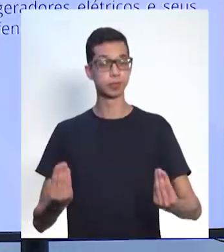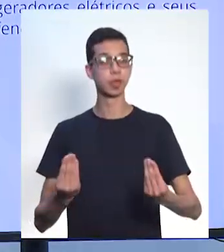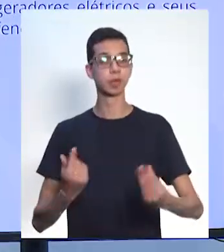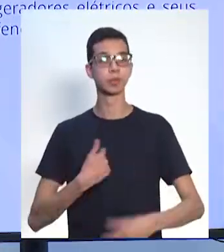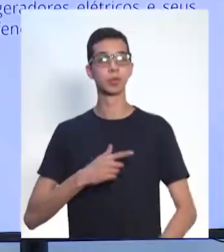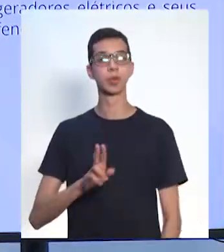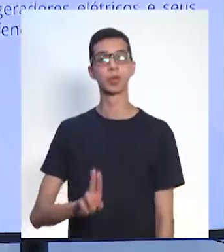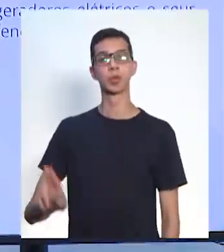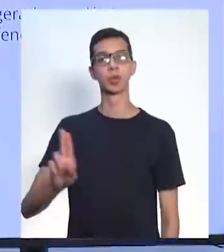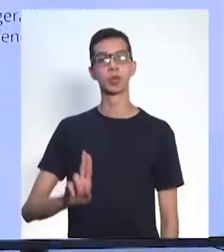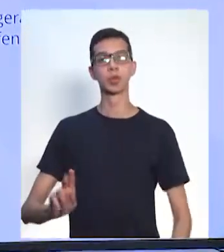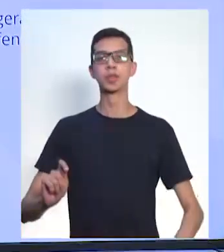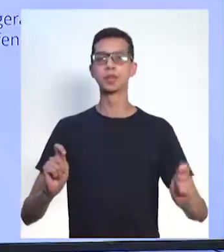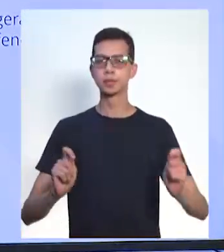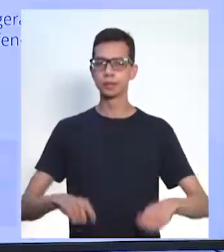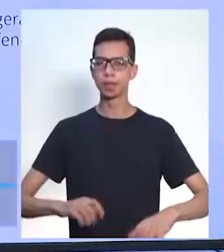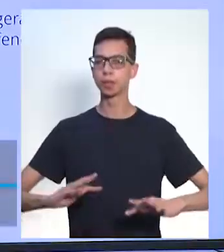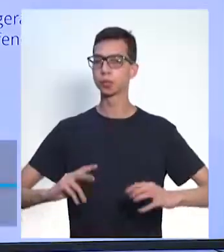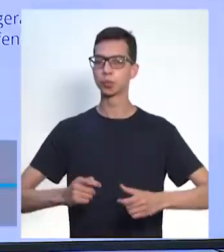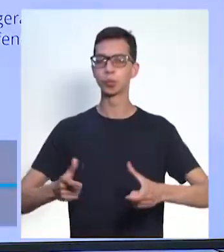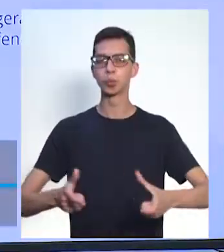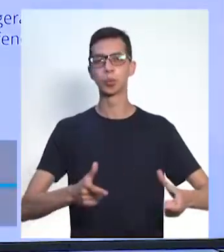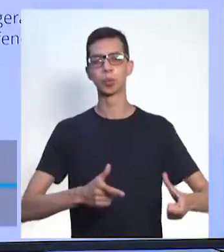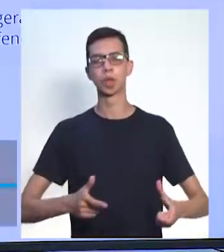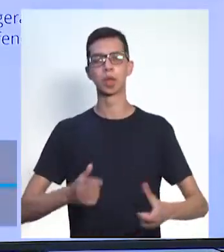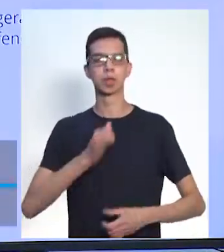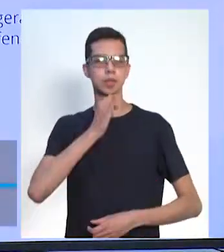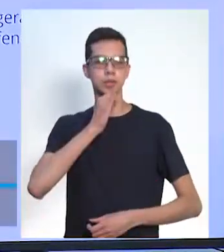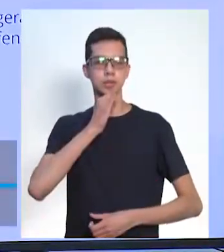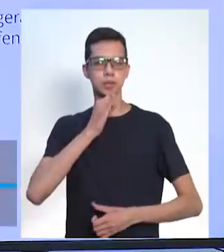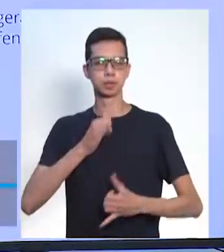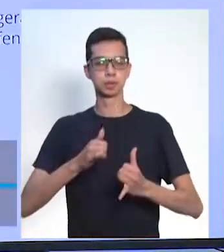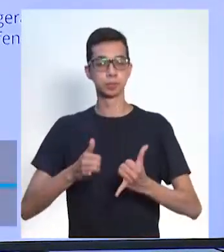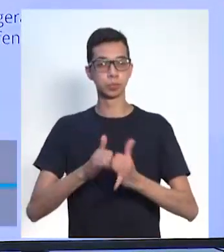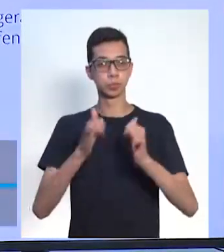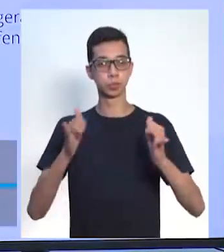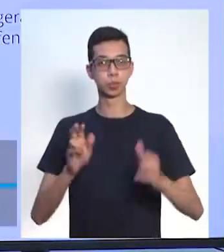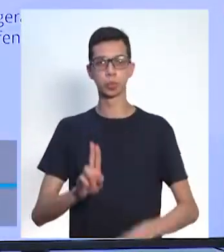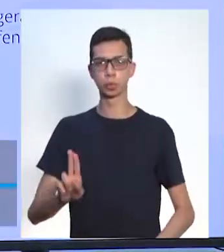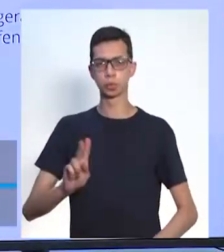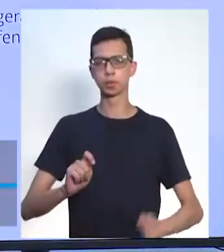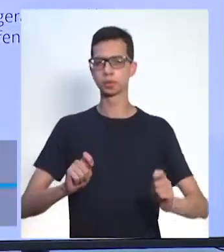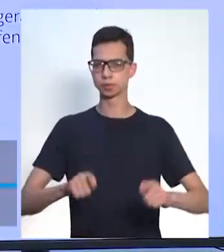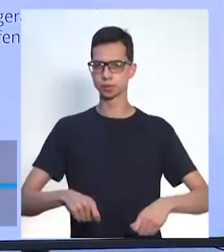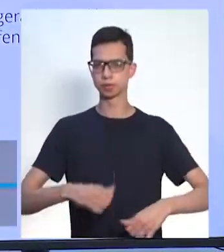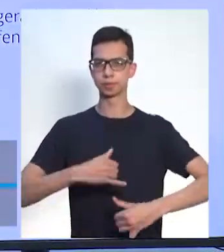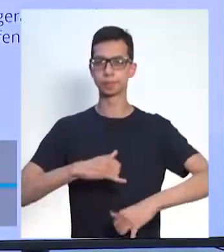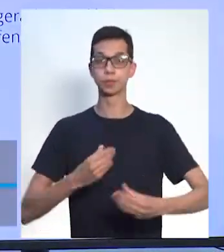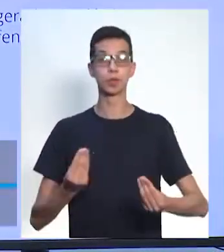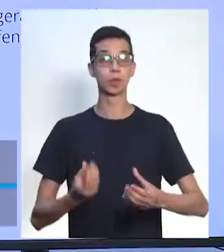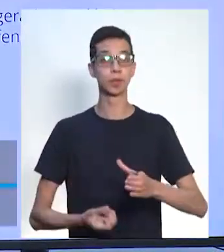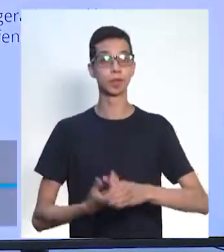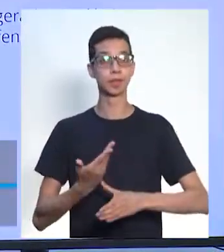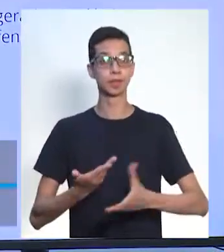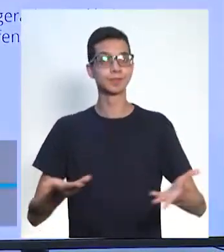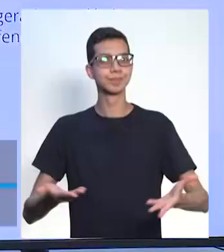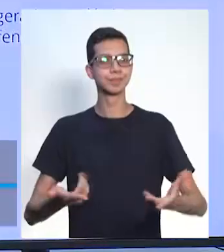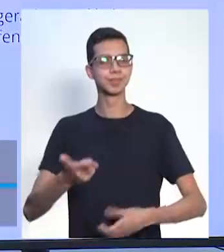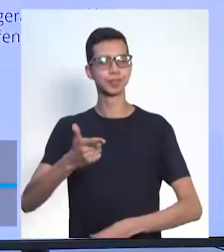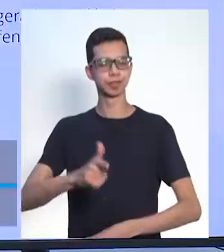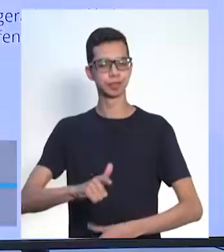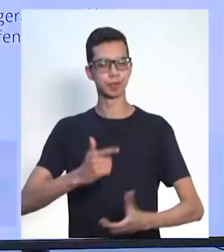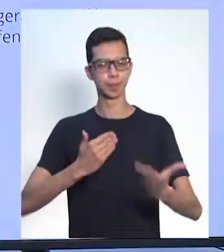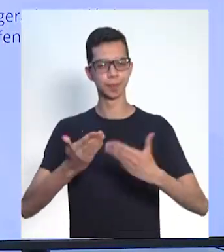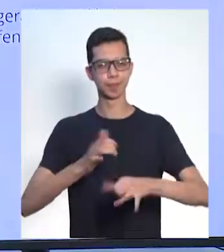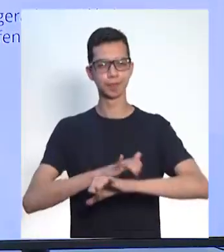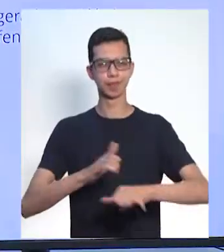Será que todo tipo de usina usa um gerador elétrico? Existe outra forma de gerar energia elétrica? Nós vamos rediscutir essas coisas